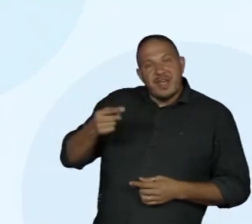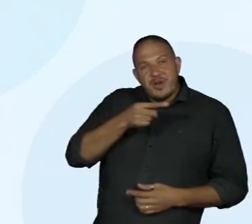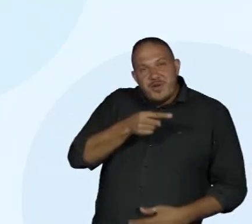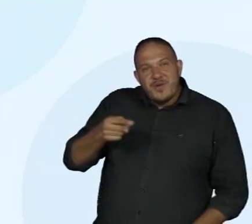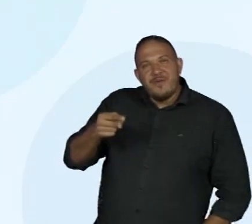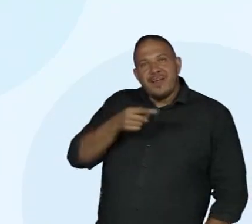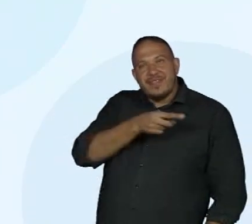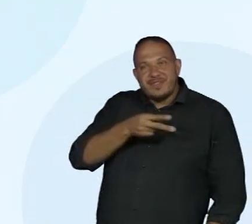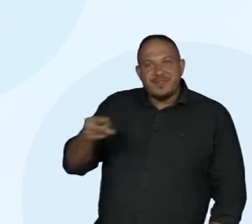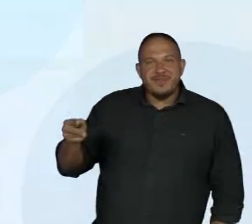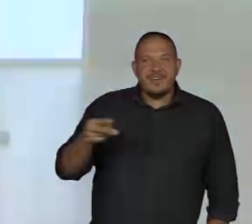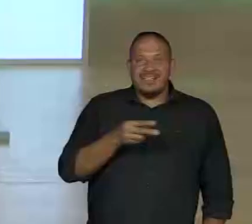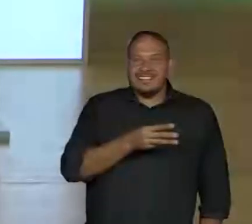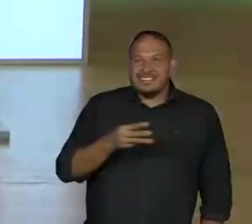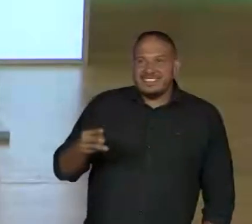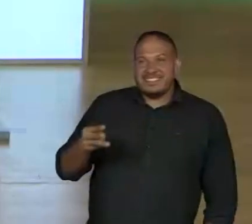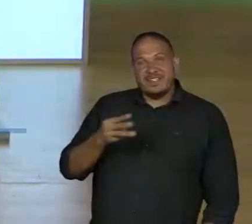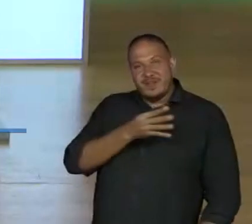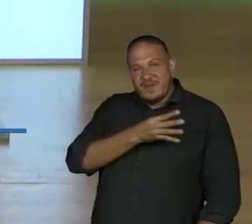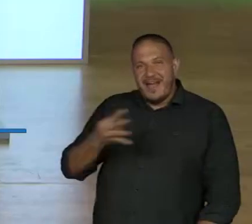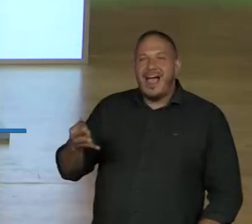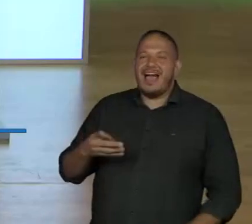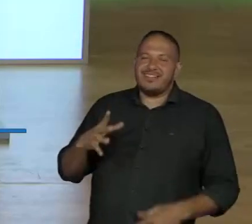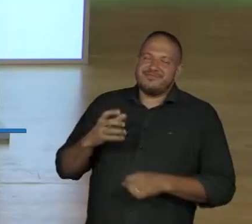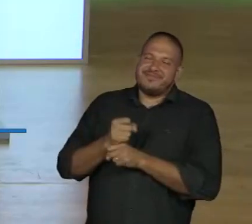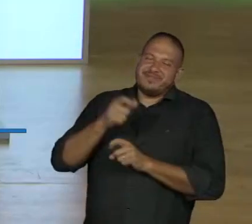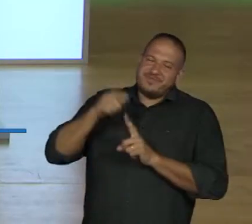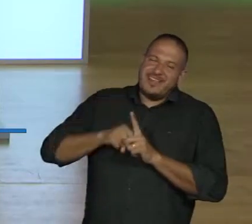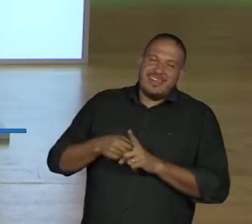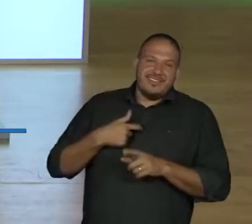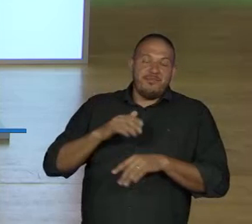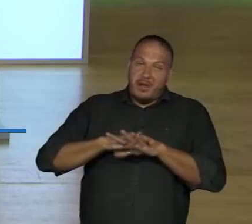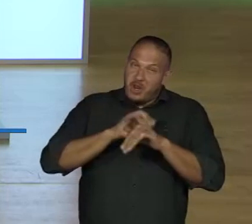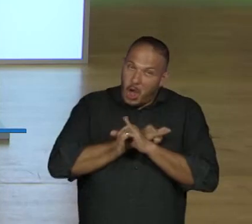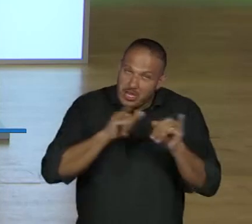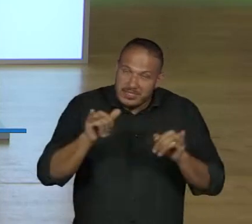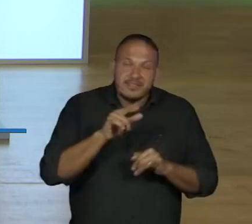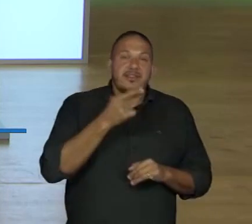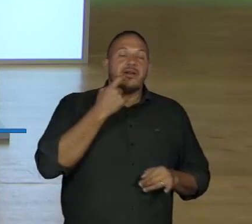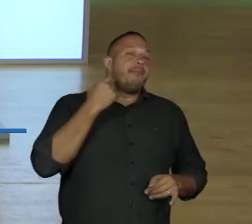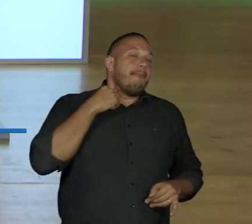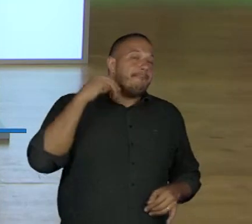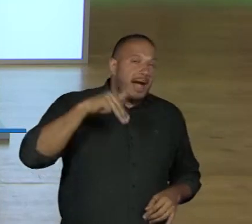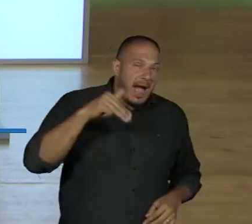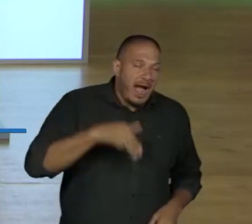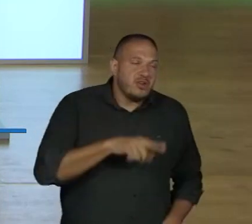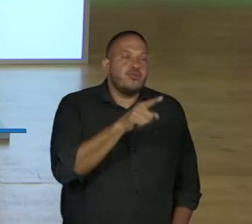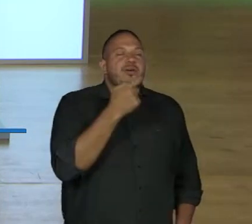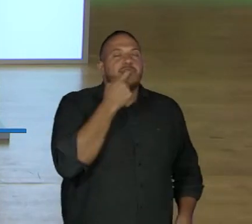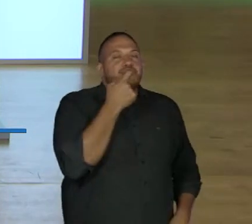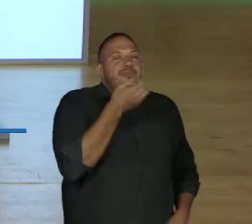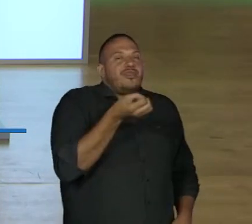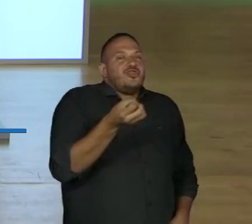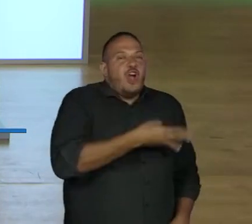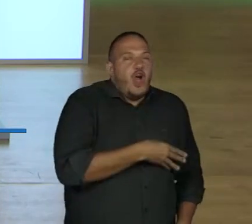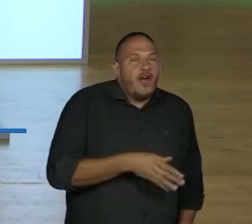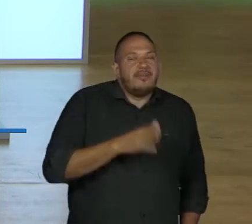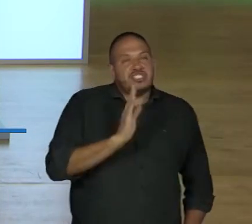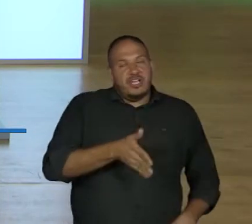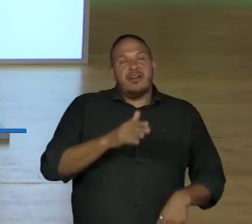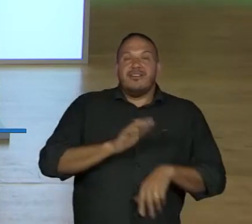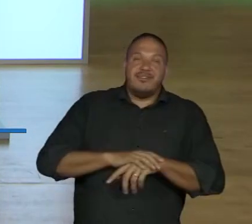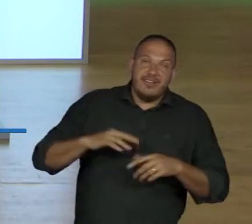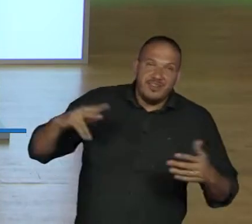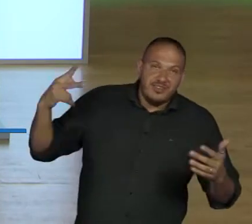semanas que eles ficaram. Lembrando que essa é uma notícia de maio, né? Não é uma notícia tão atual. Então, isso aconteceu em maio na